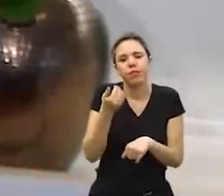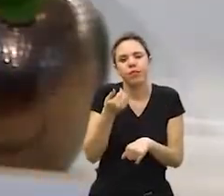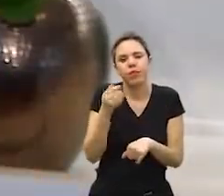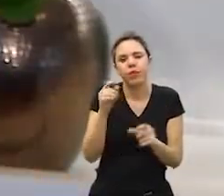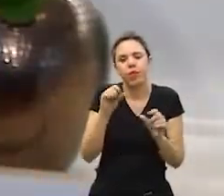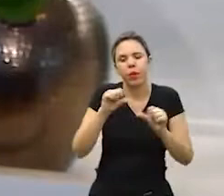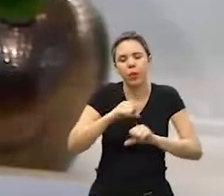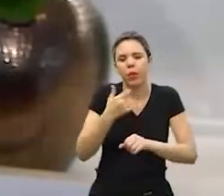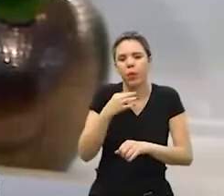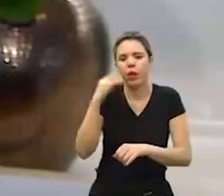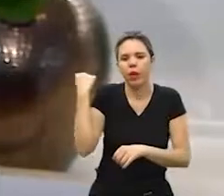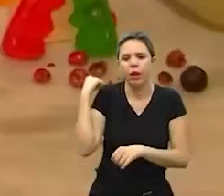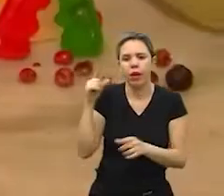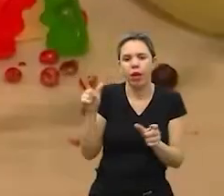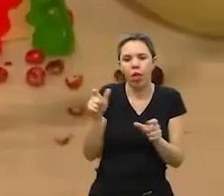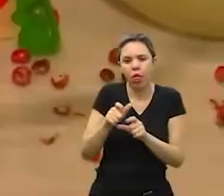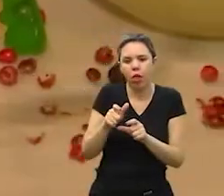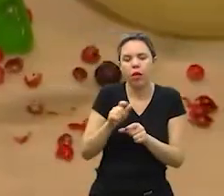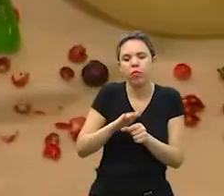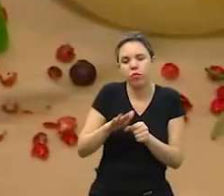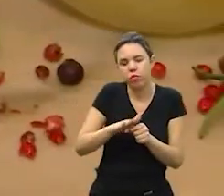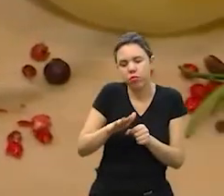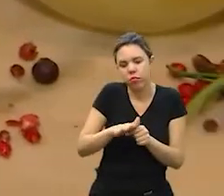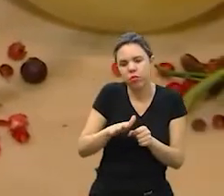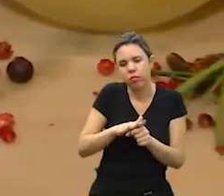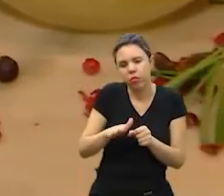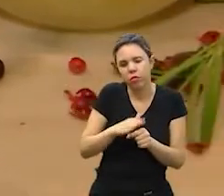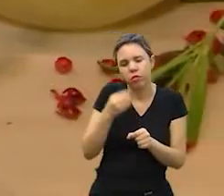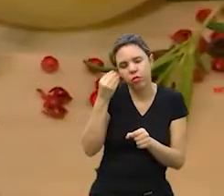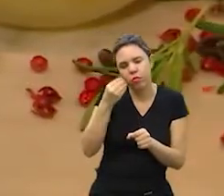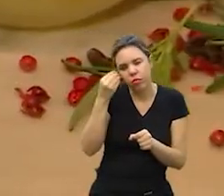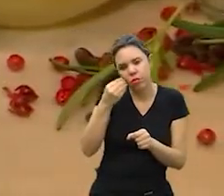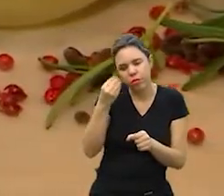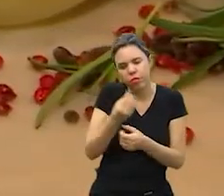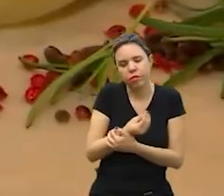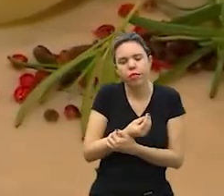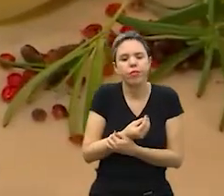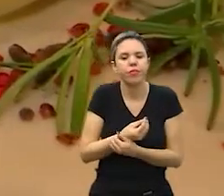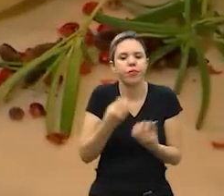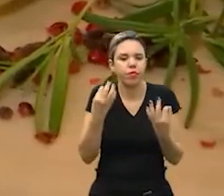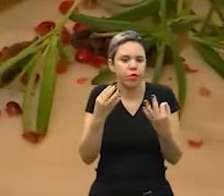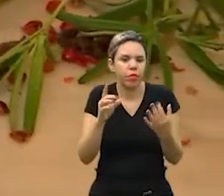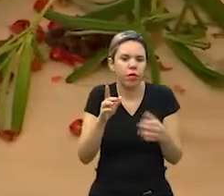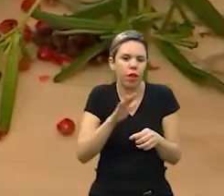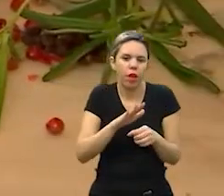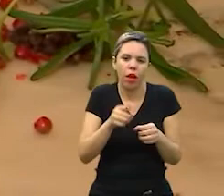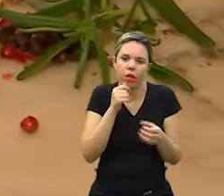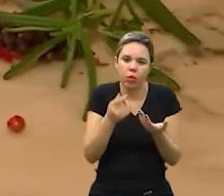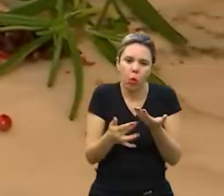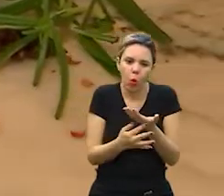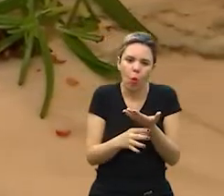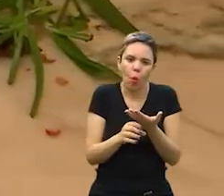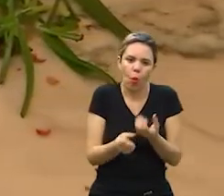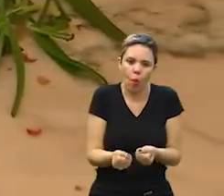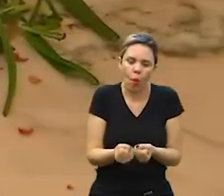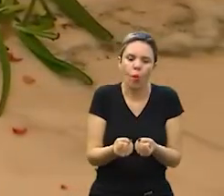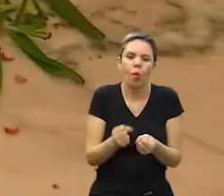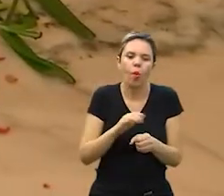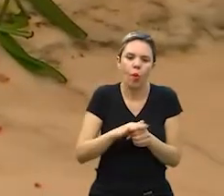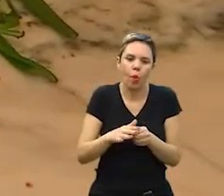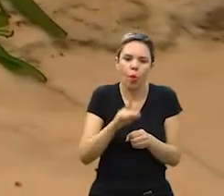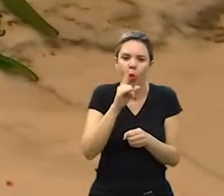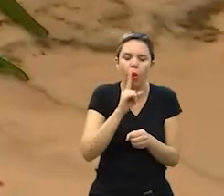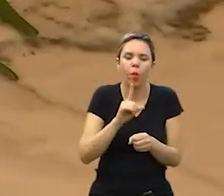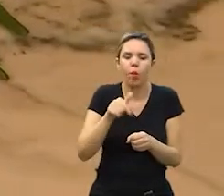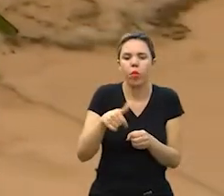péssima em fazer cortes finos, mas tanto que a gente vai cortando, leva à perfeição, né? Ela não desidrata 100%, ela fica praticamente